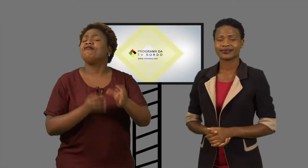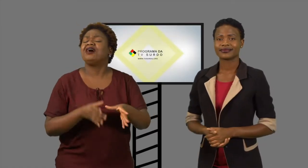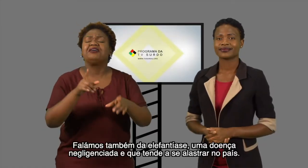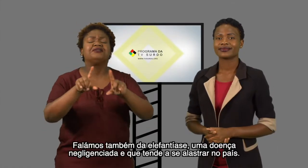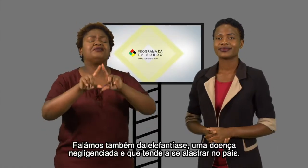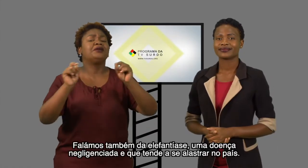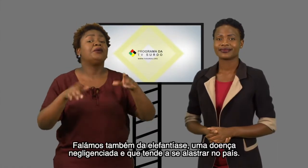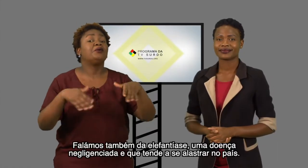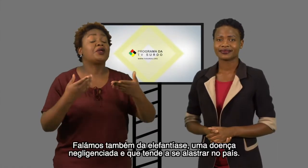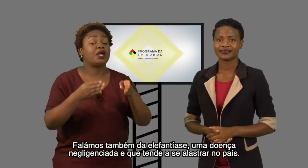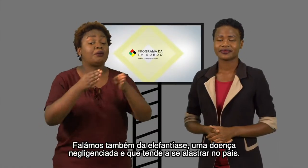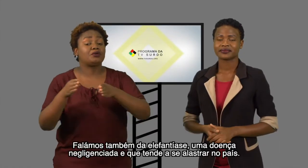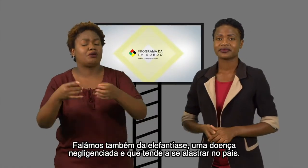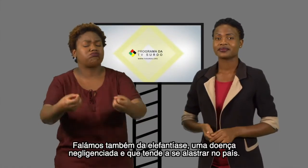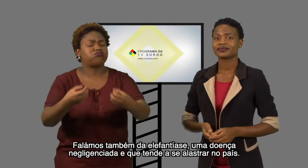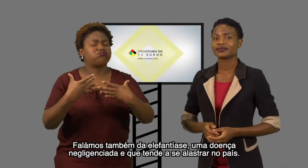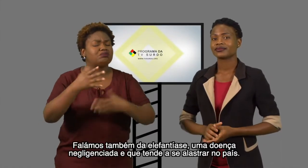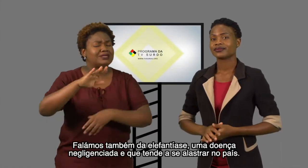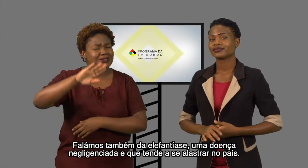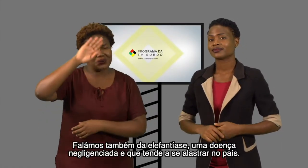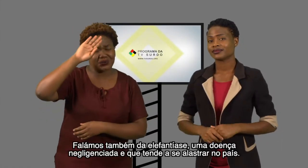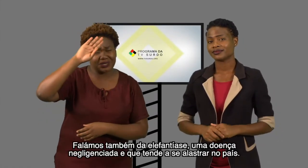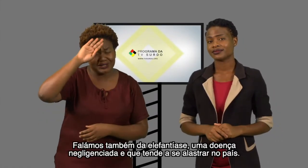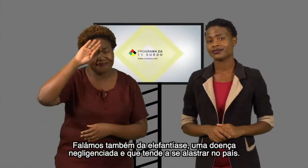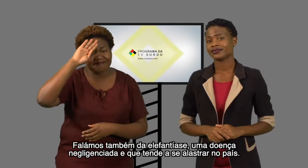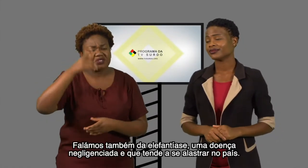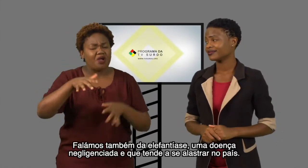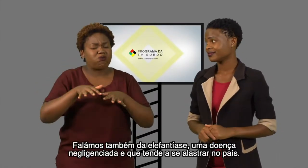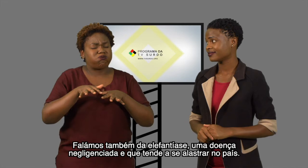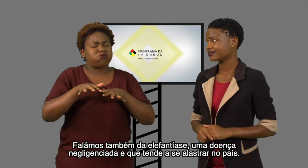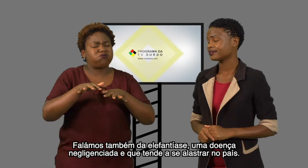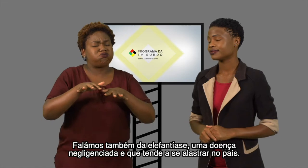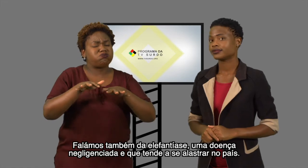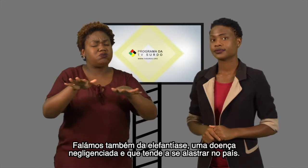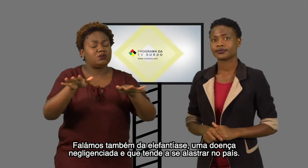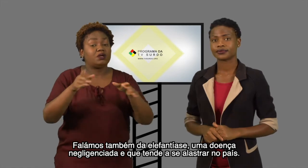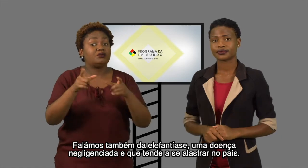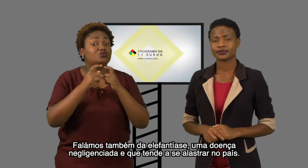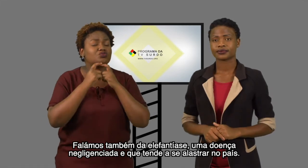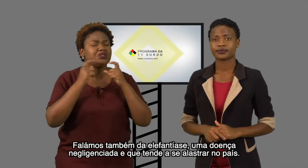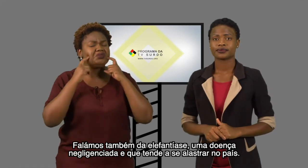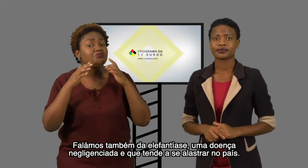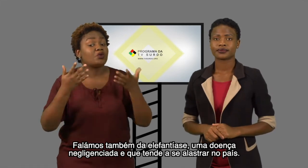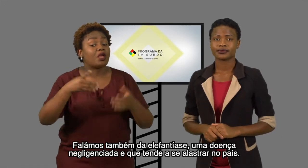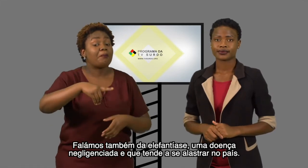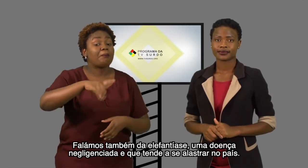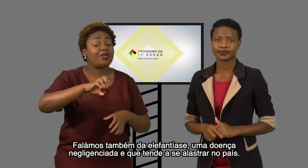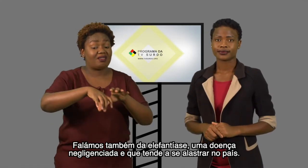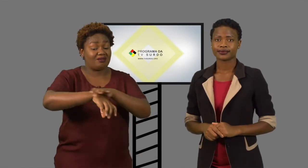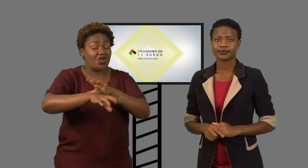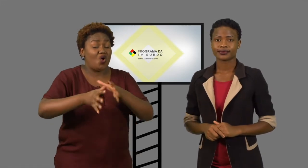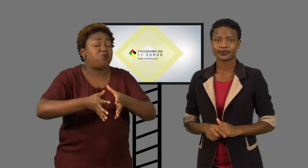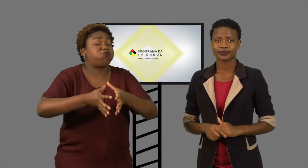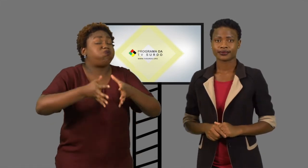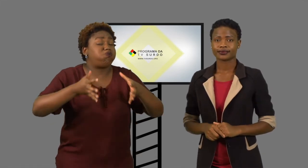Falamos também da elefantíase, uma doença negligenciada e que tende a se alastrar no país.